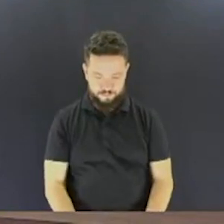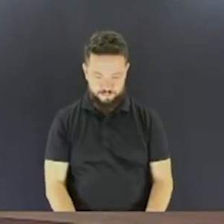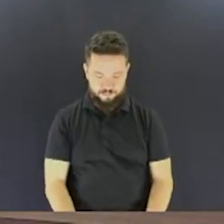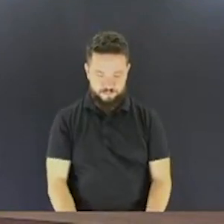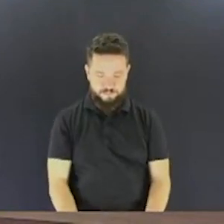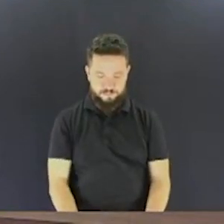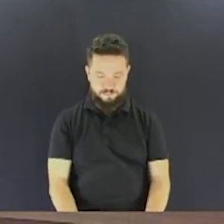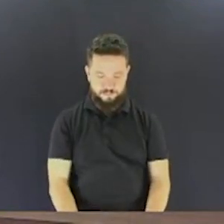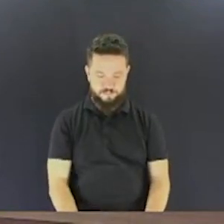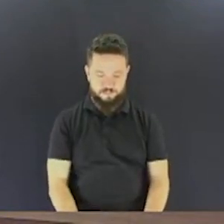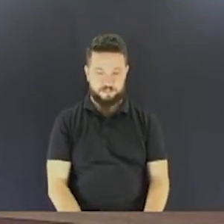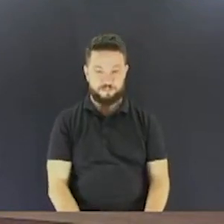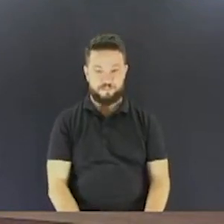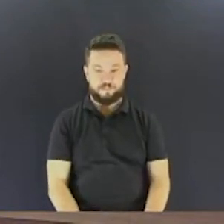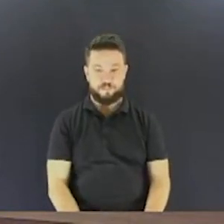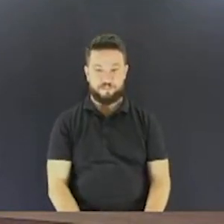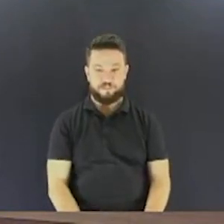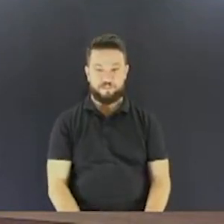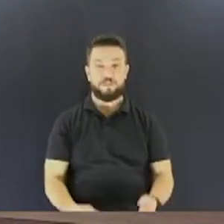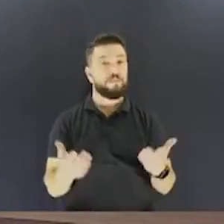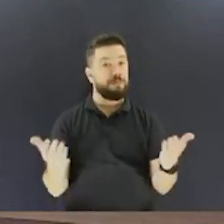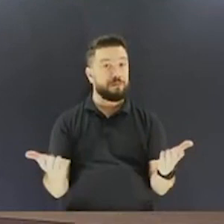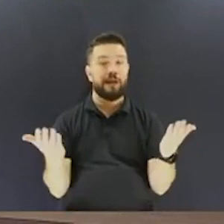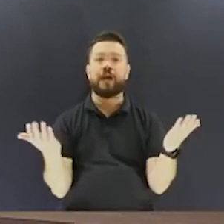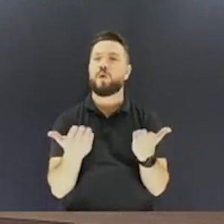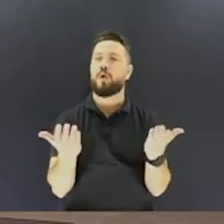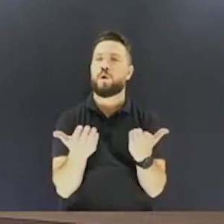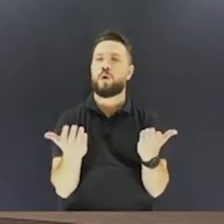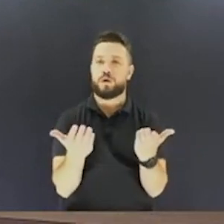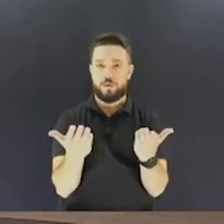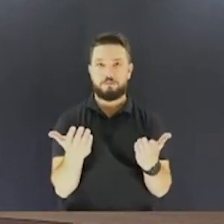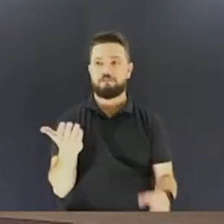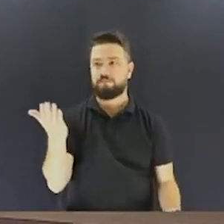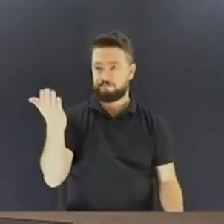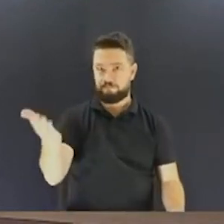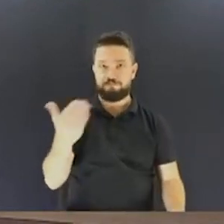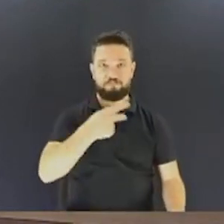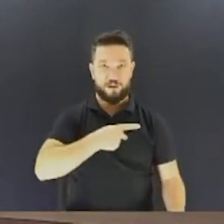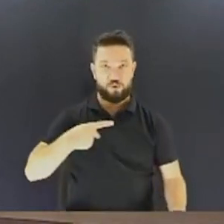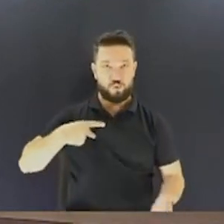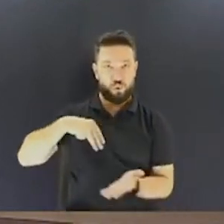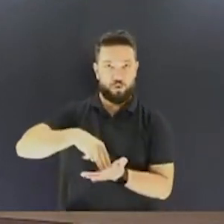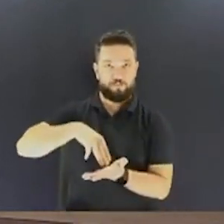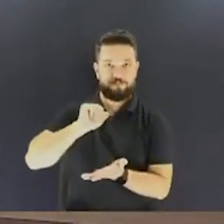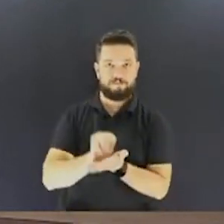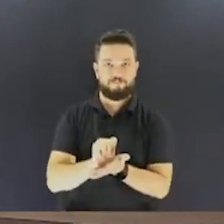a gentileza, e quero passar agora já imediatamente ao pastor Marciano para fazer também as suas